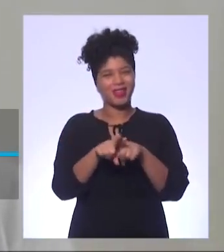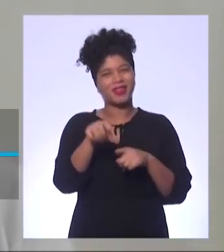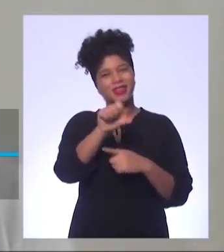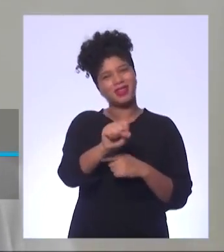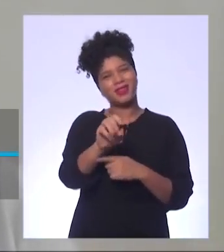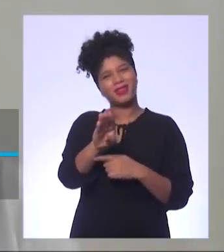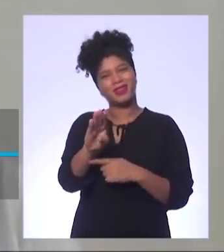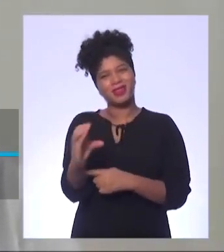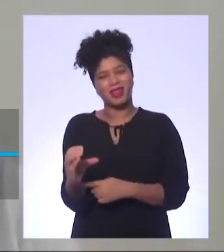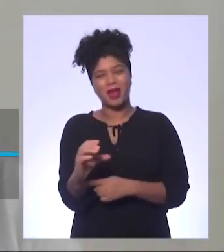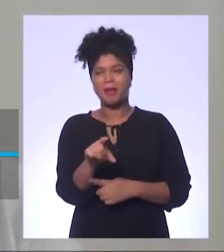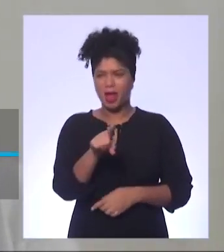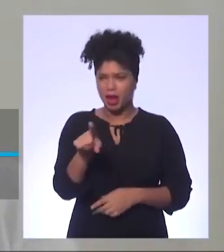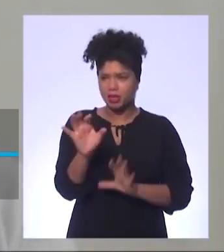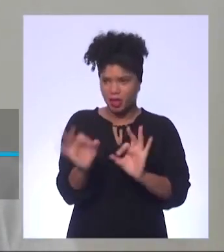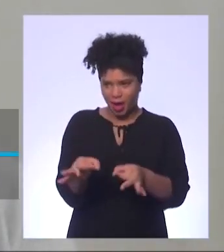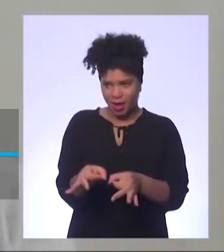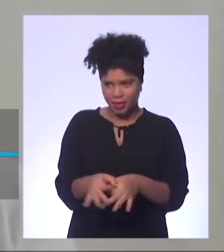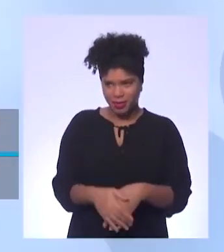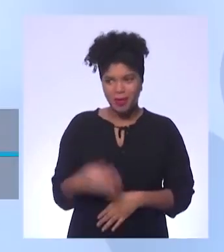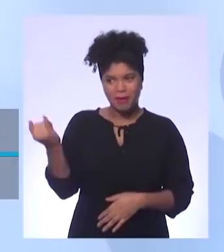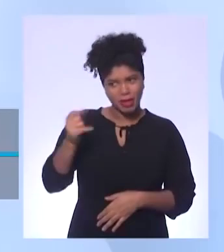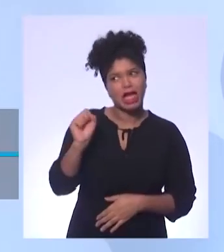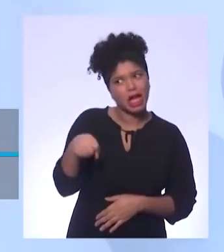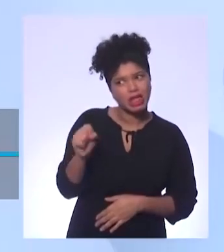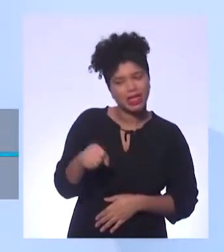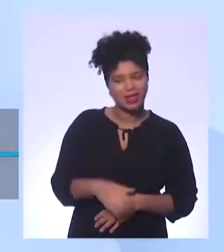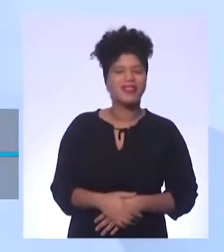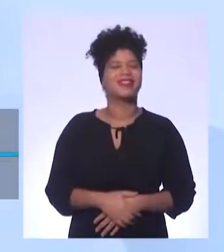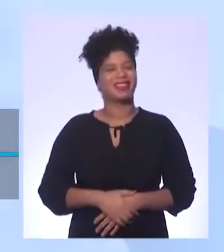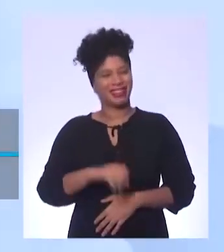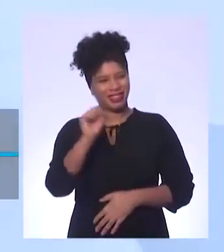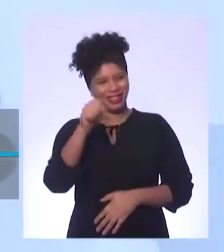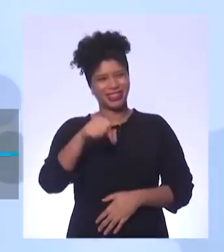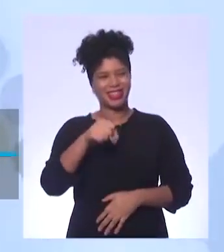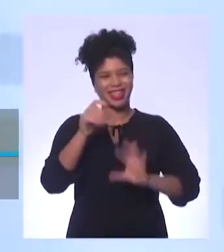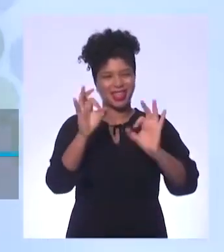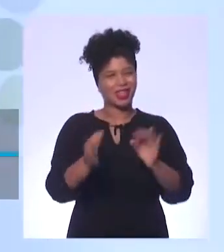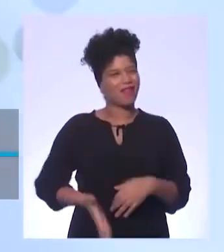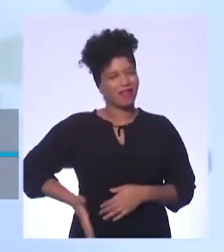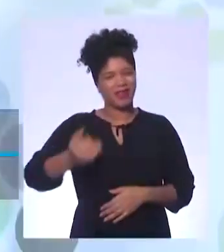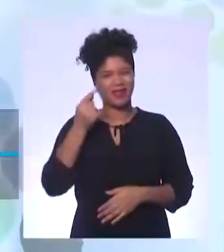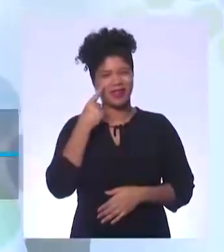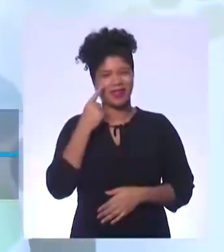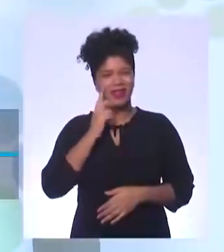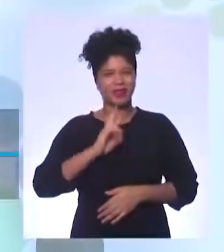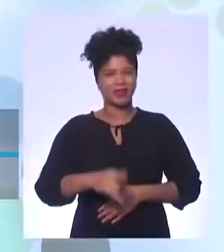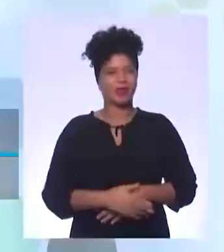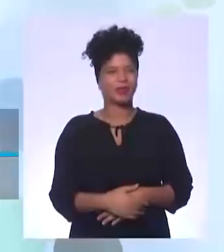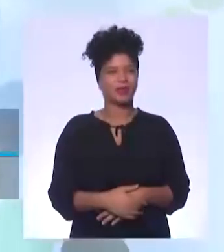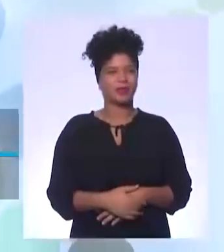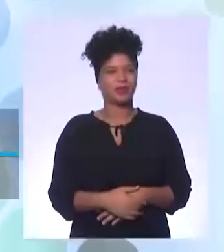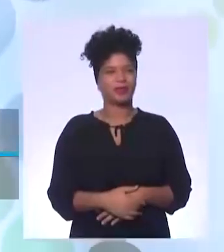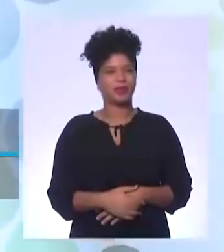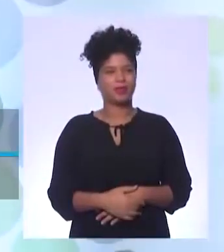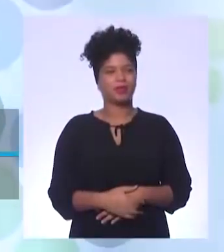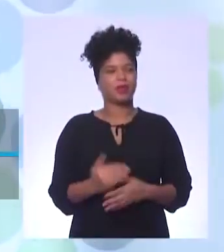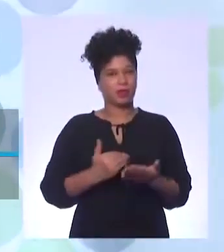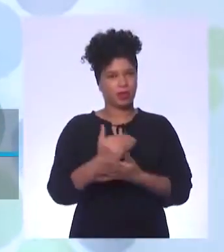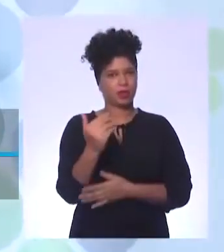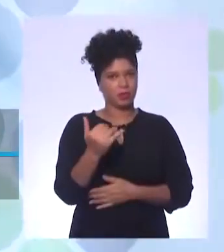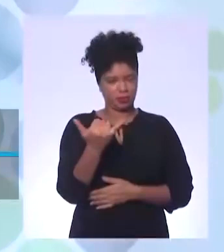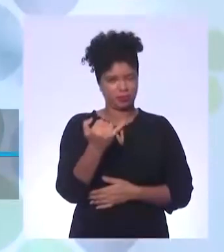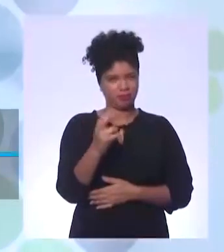Eles acertaram, professora Roberta? Diz que sim. Sim, então venham aqui comigo, vamos corrigir. Deixa eu acionar a caneta aqui, está acionada, muito